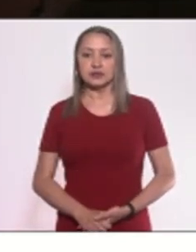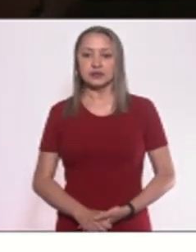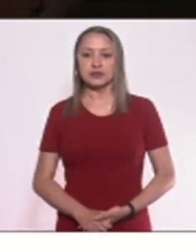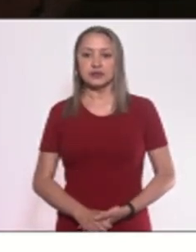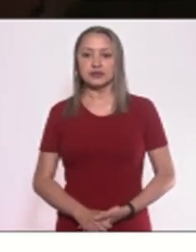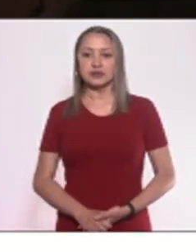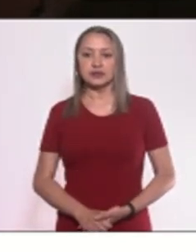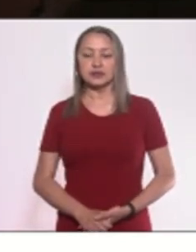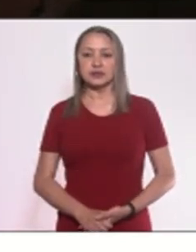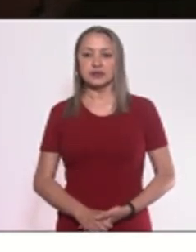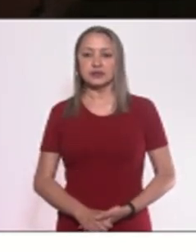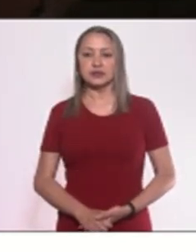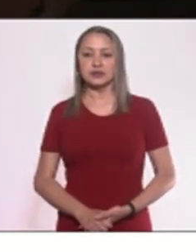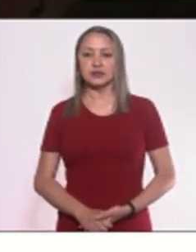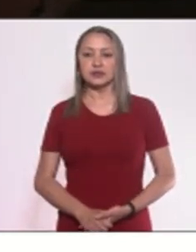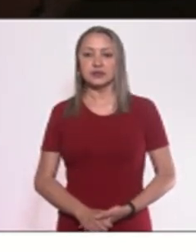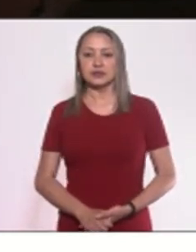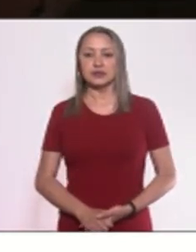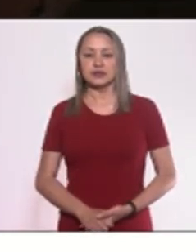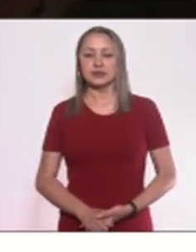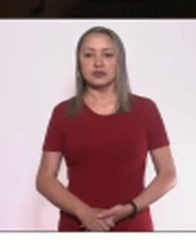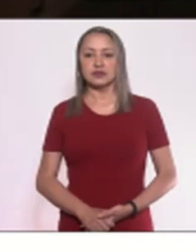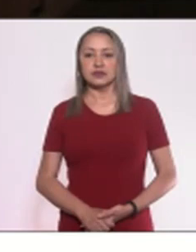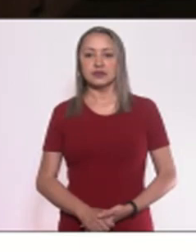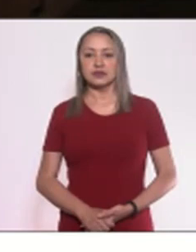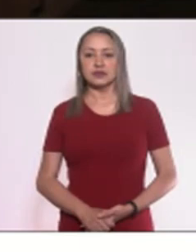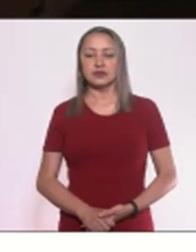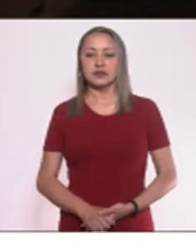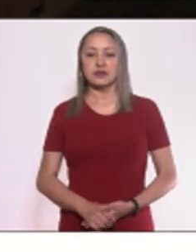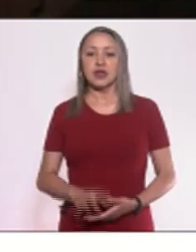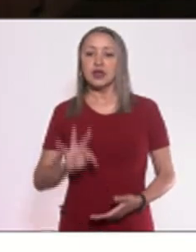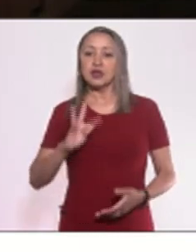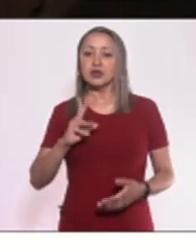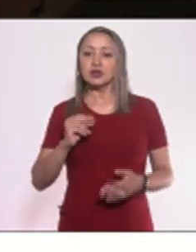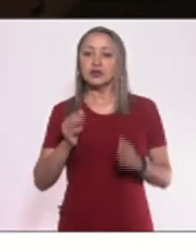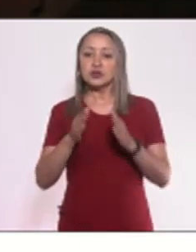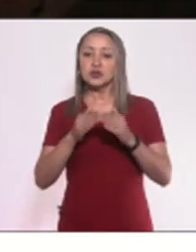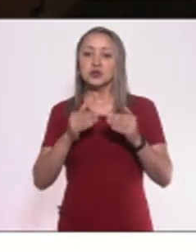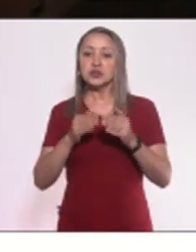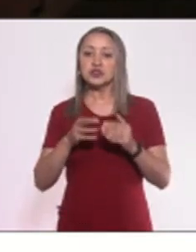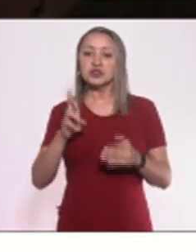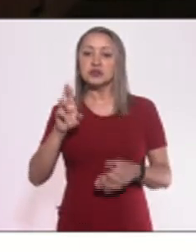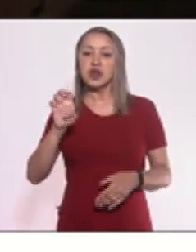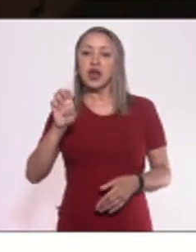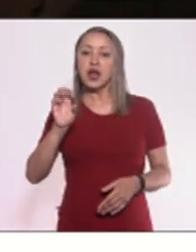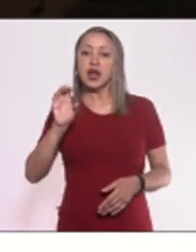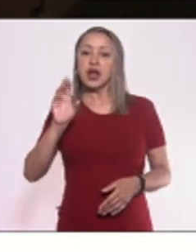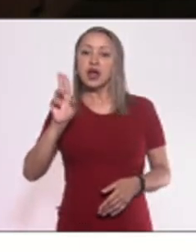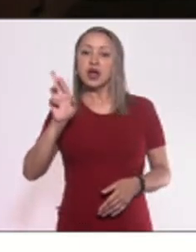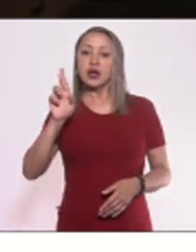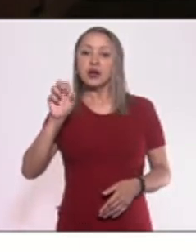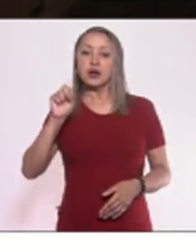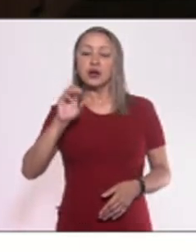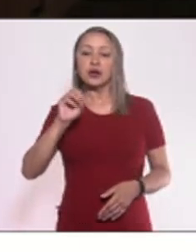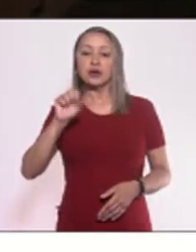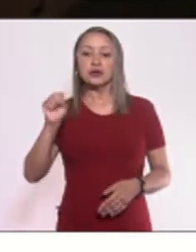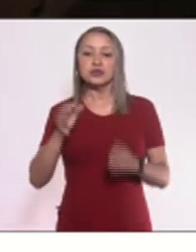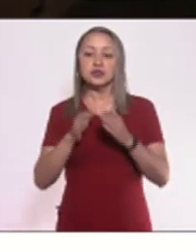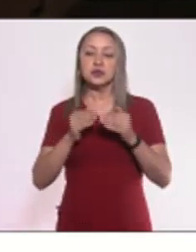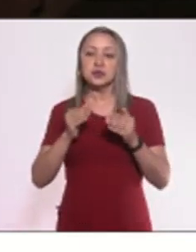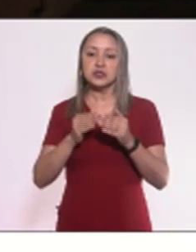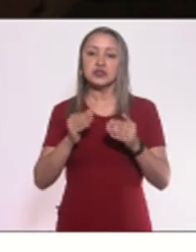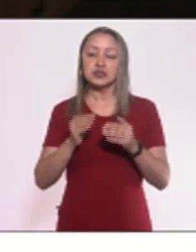dentro da área dos recursos cíveis, nós temos 2 instâncias.